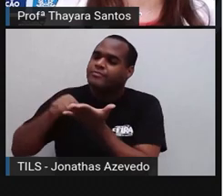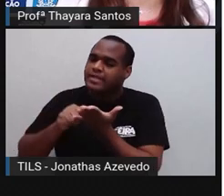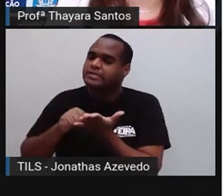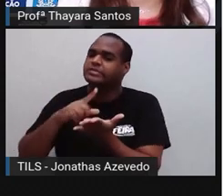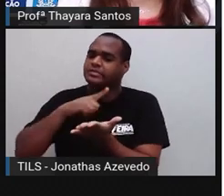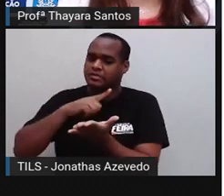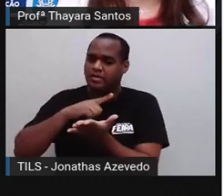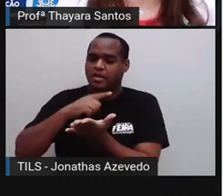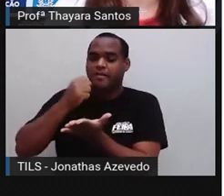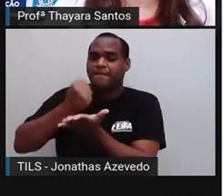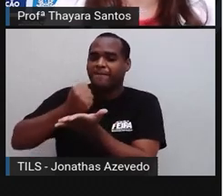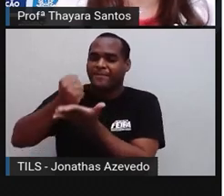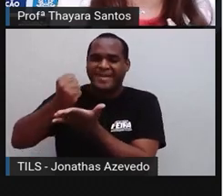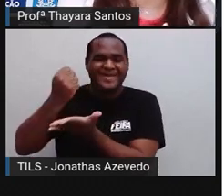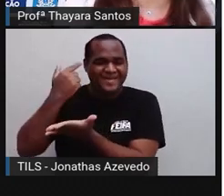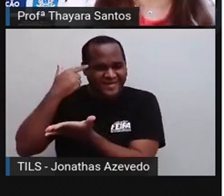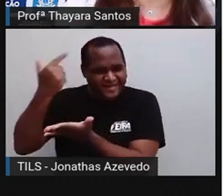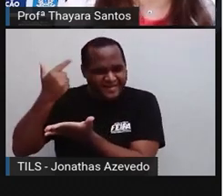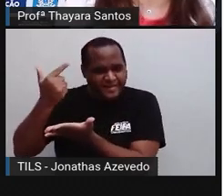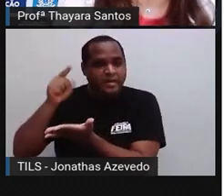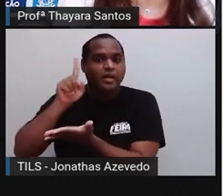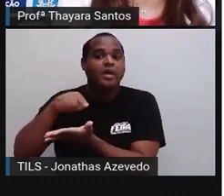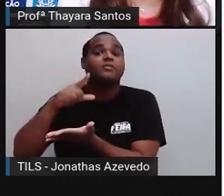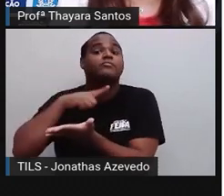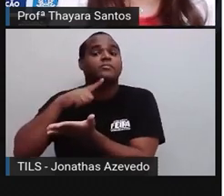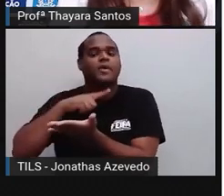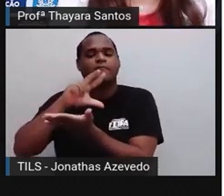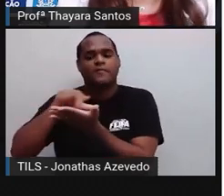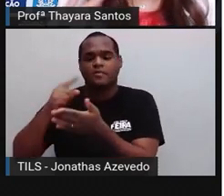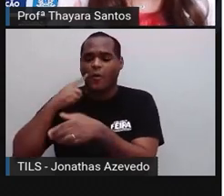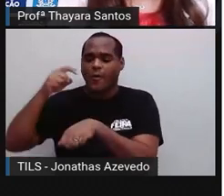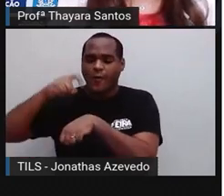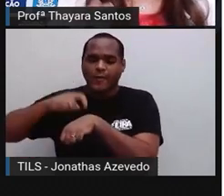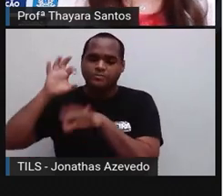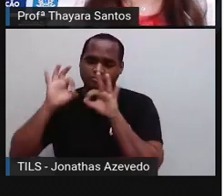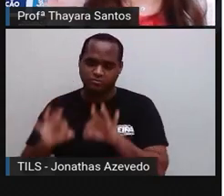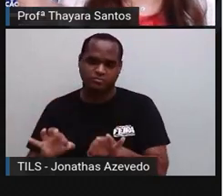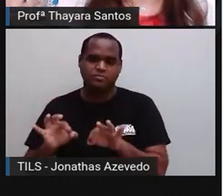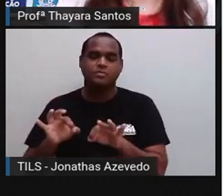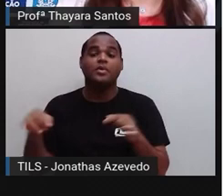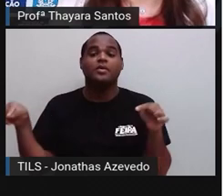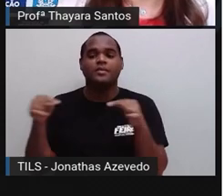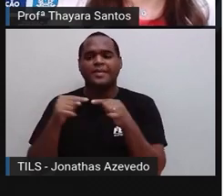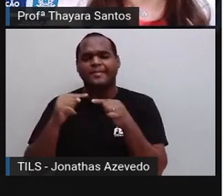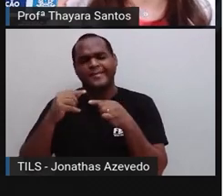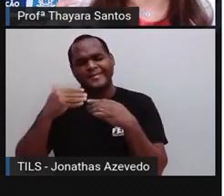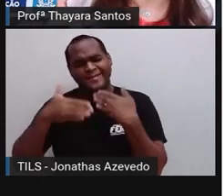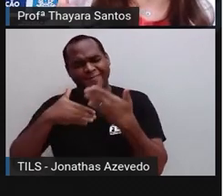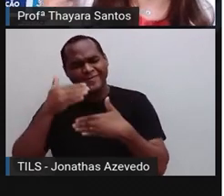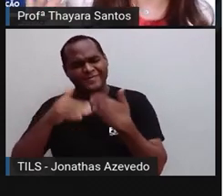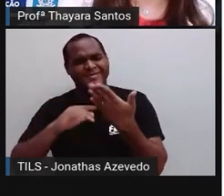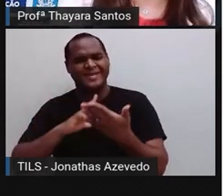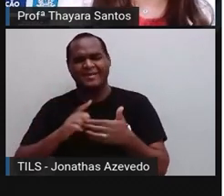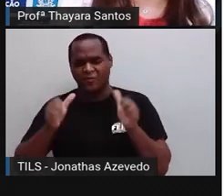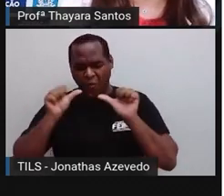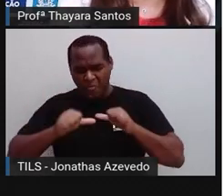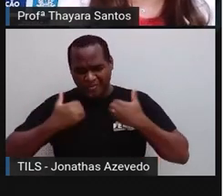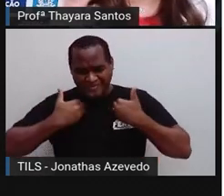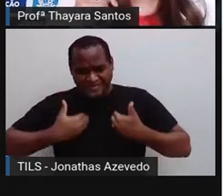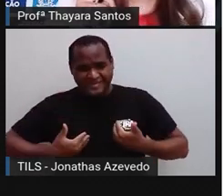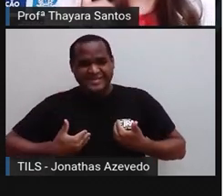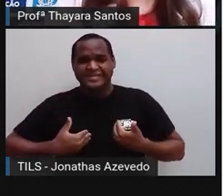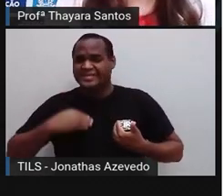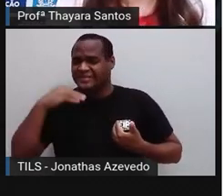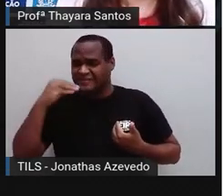indicado, medicamento indicado e do jeito indicado, né, na dose certa, para que ele não venha a fazer nenhum mal para o nosso